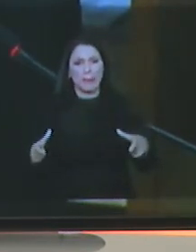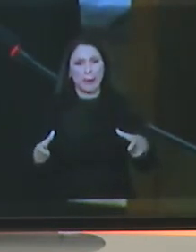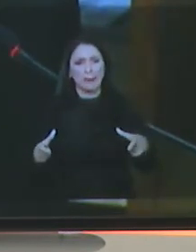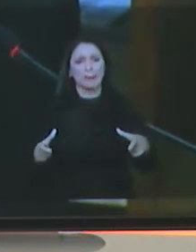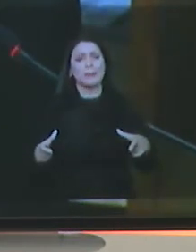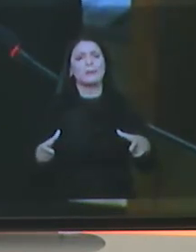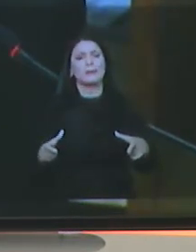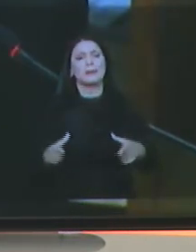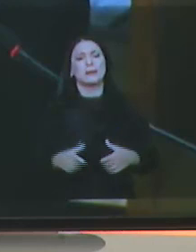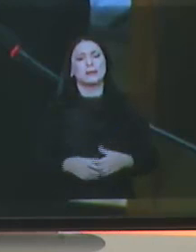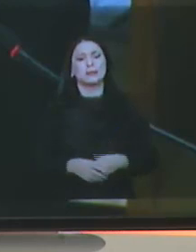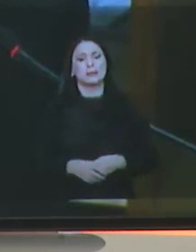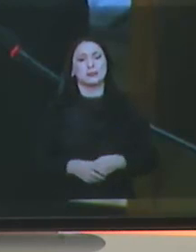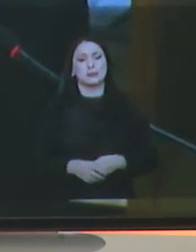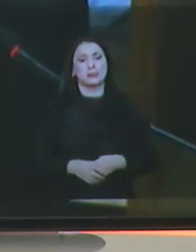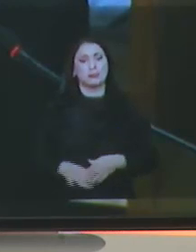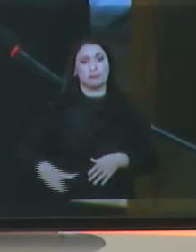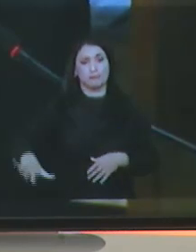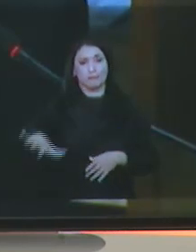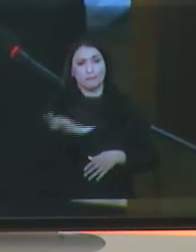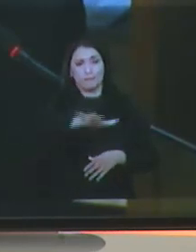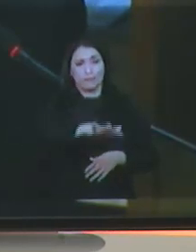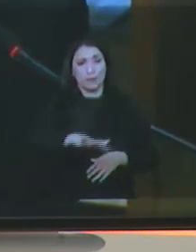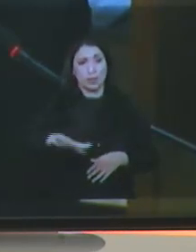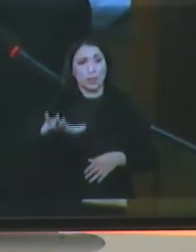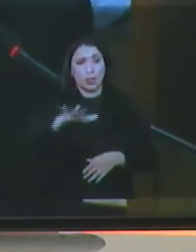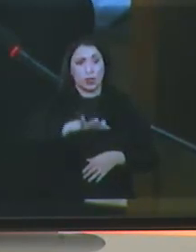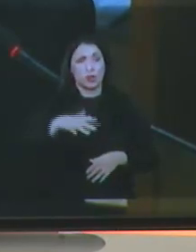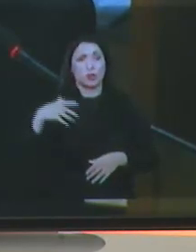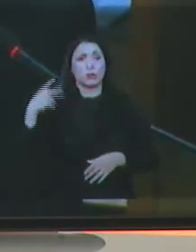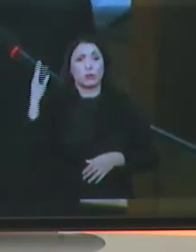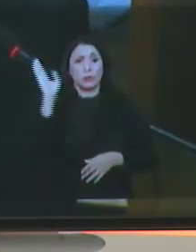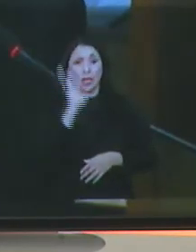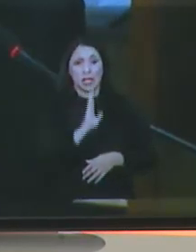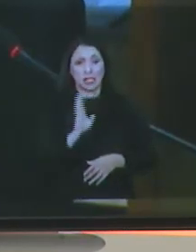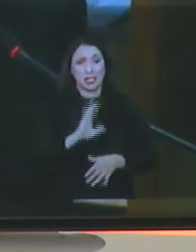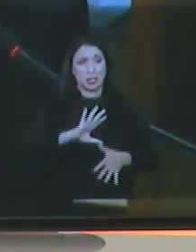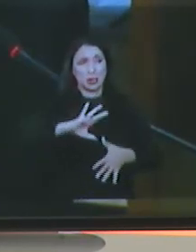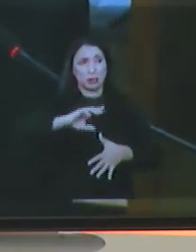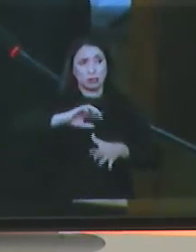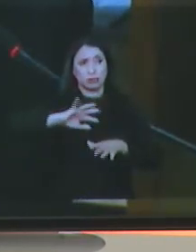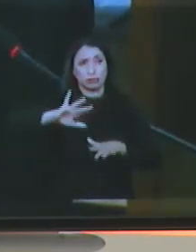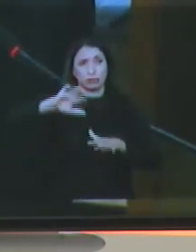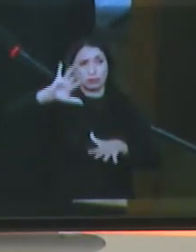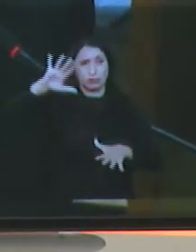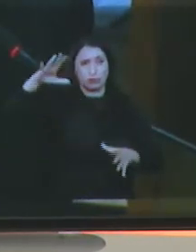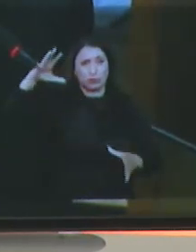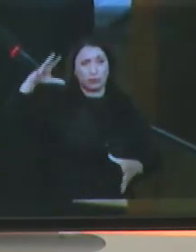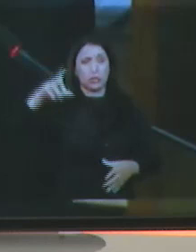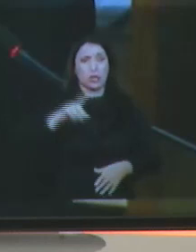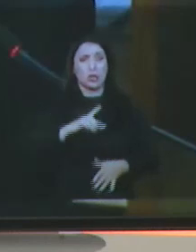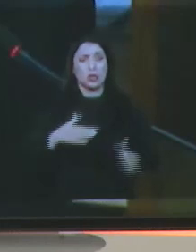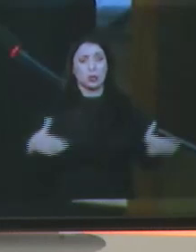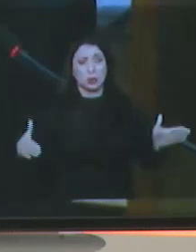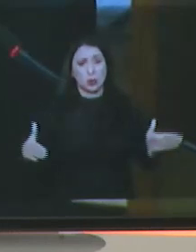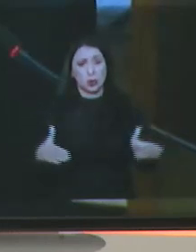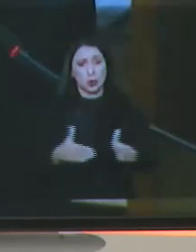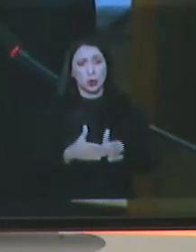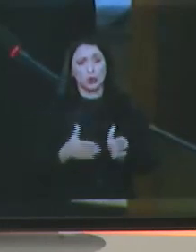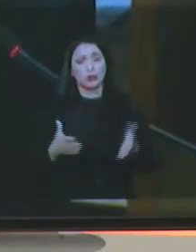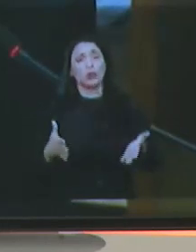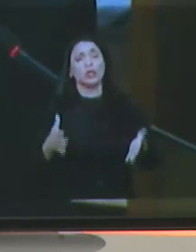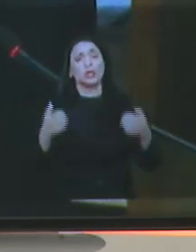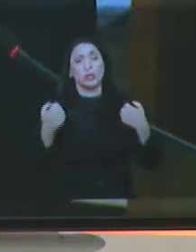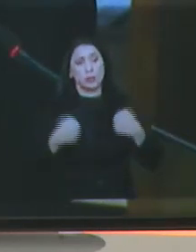ou aprovado na Câmara dos Deputados. O projeto que foi aprovado na Câmara dos Deputados. Só que é muito devagar. O que vai